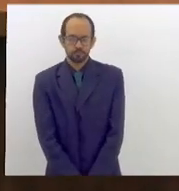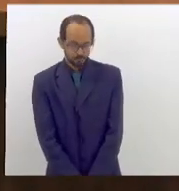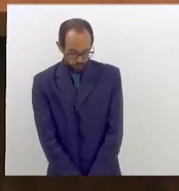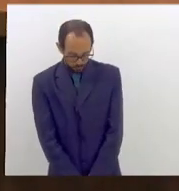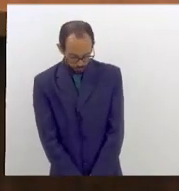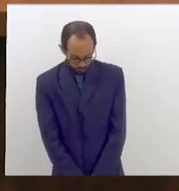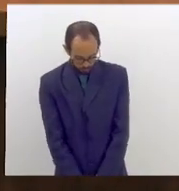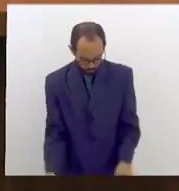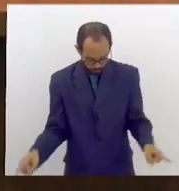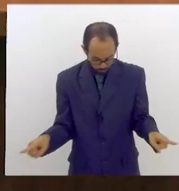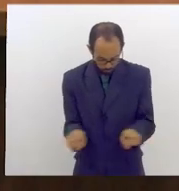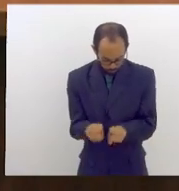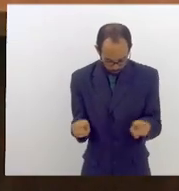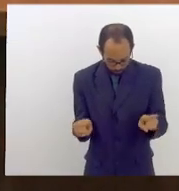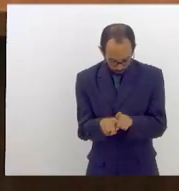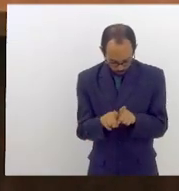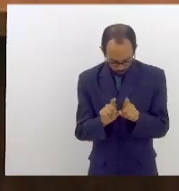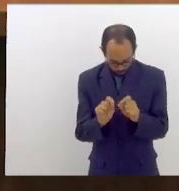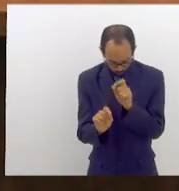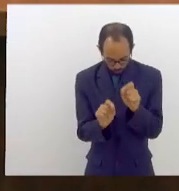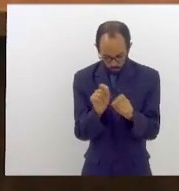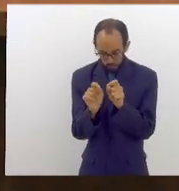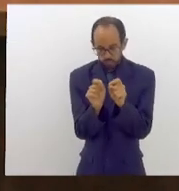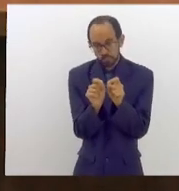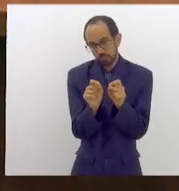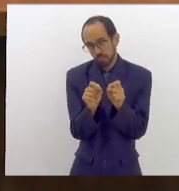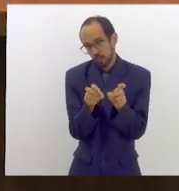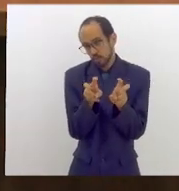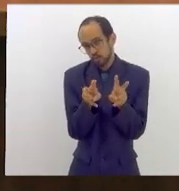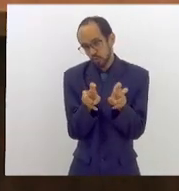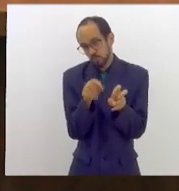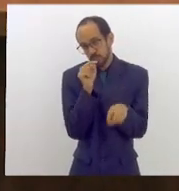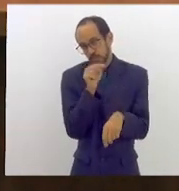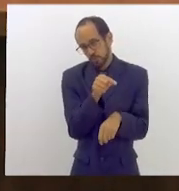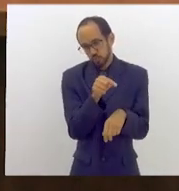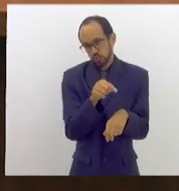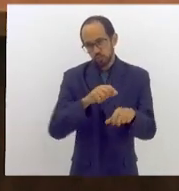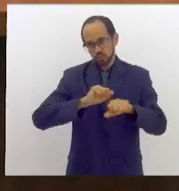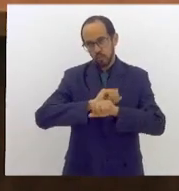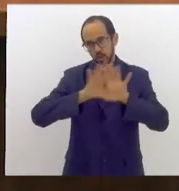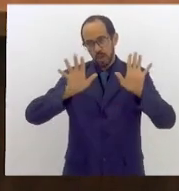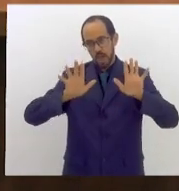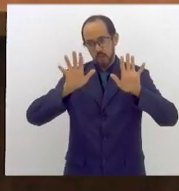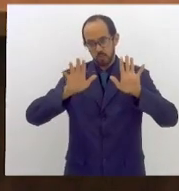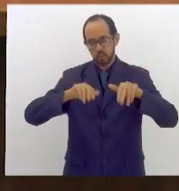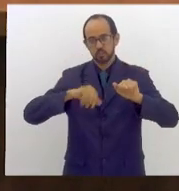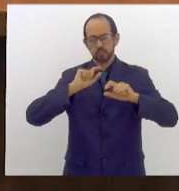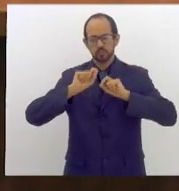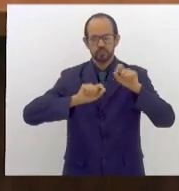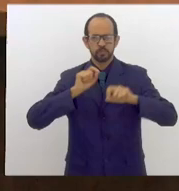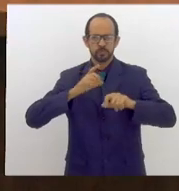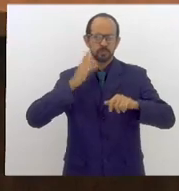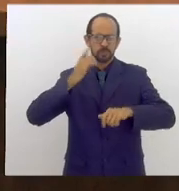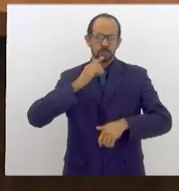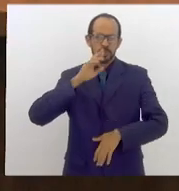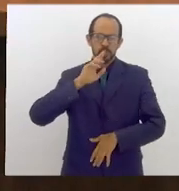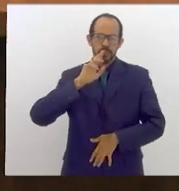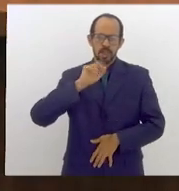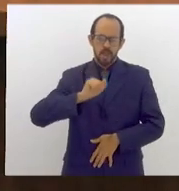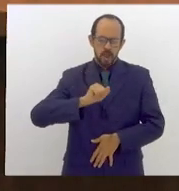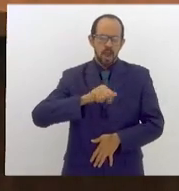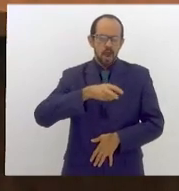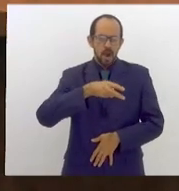ainda sobre essa questão Ficou claro Deputado Amorim